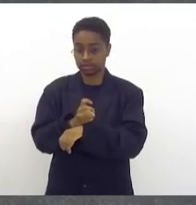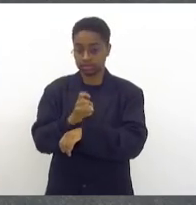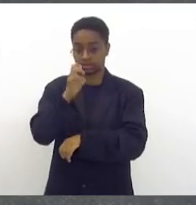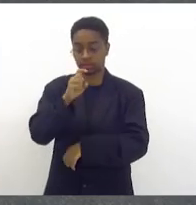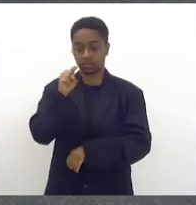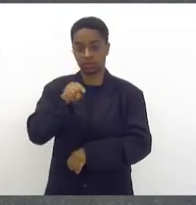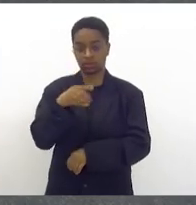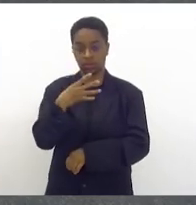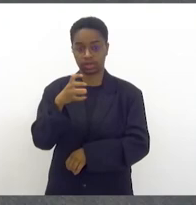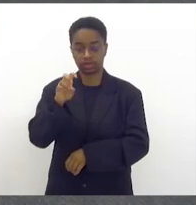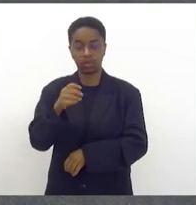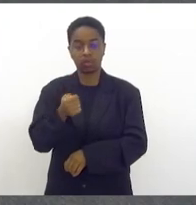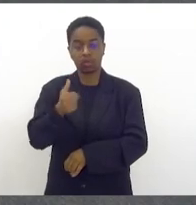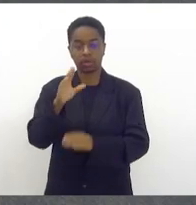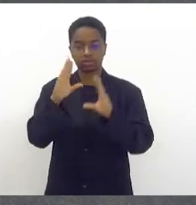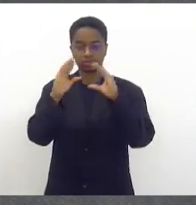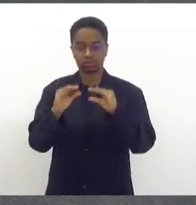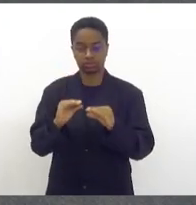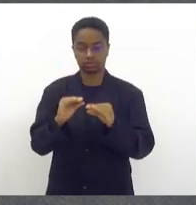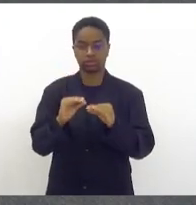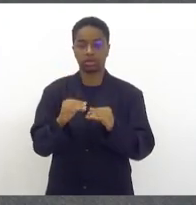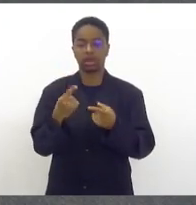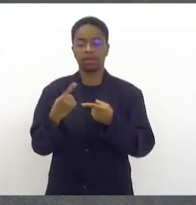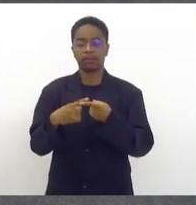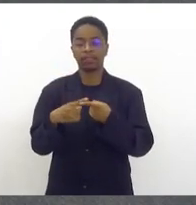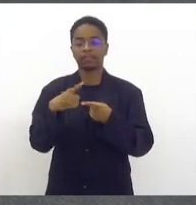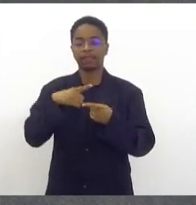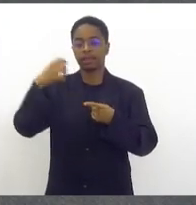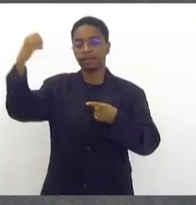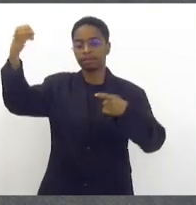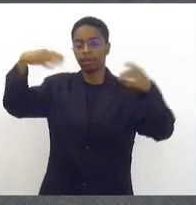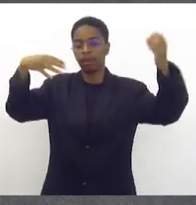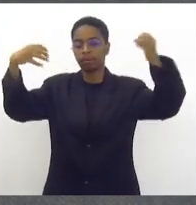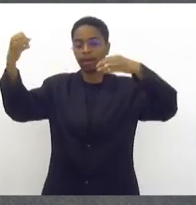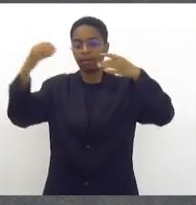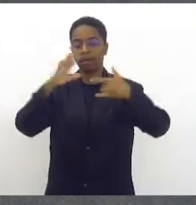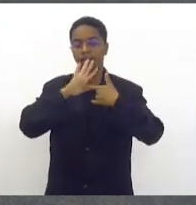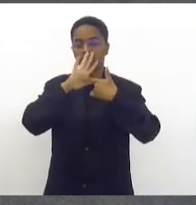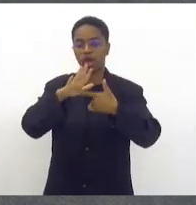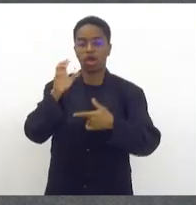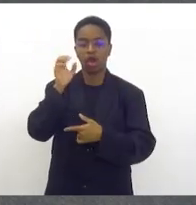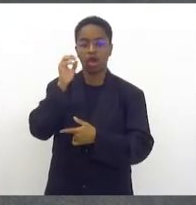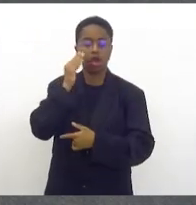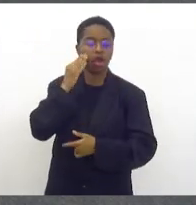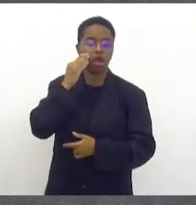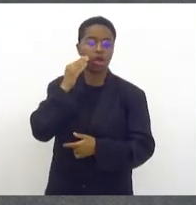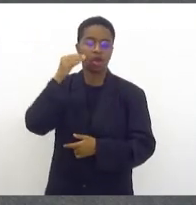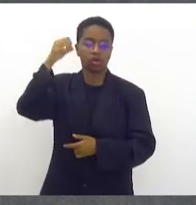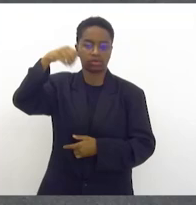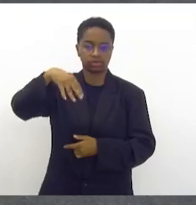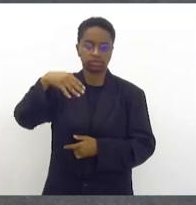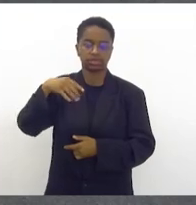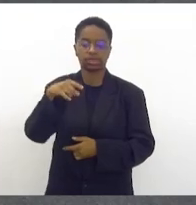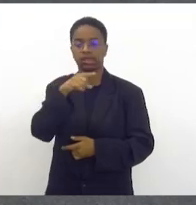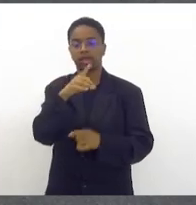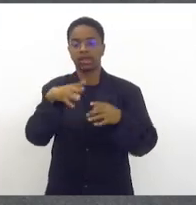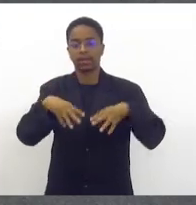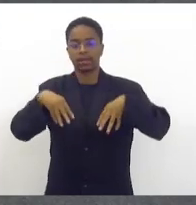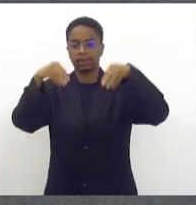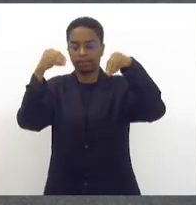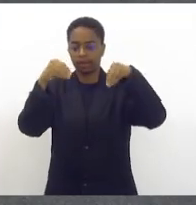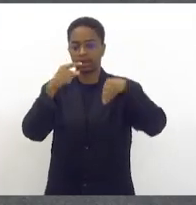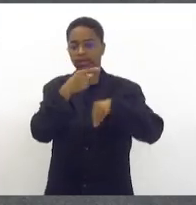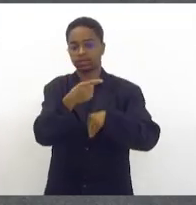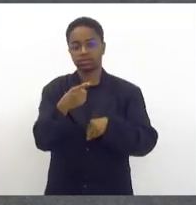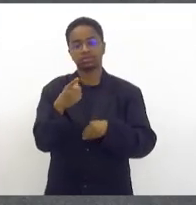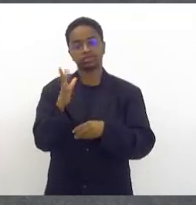um anoitecer, onde nós teremos a iluminação de rosa do prédio que agregou aí durante